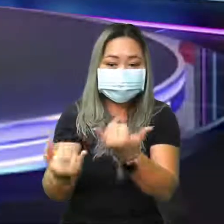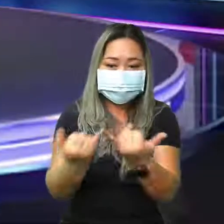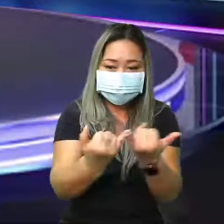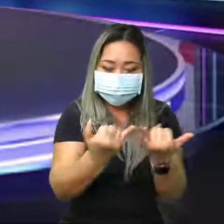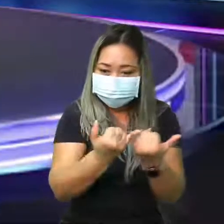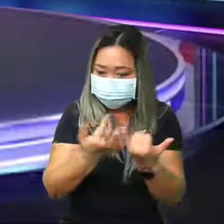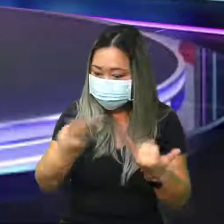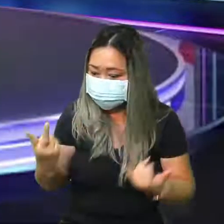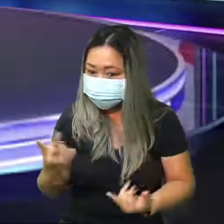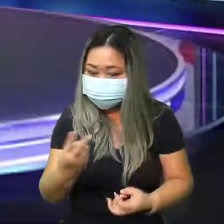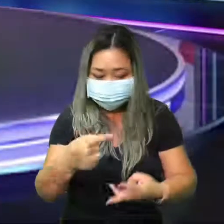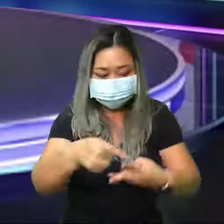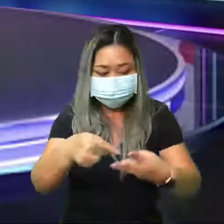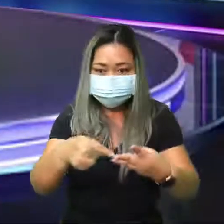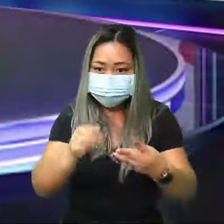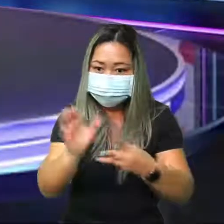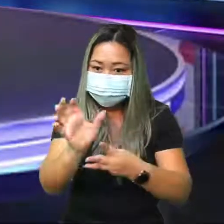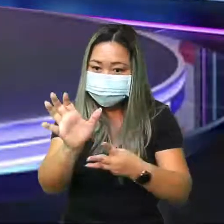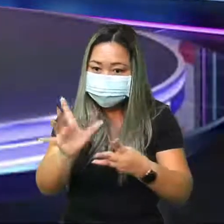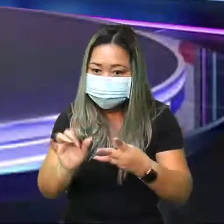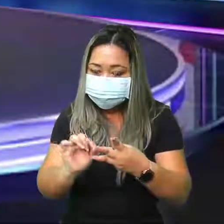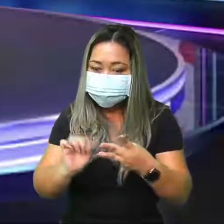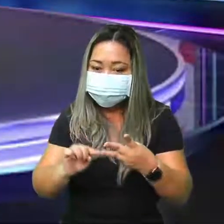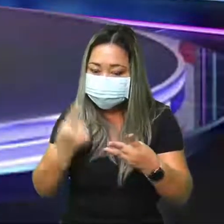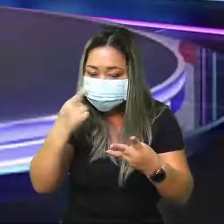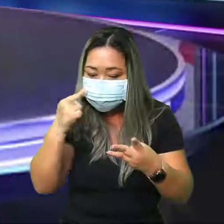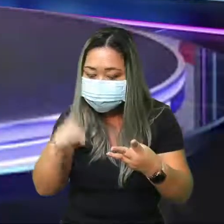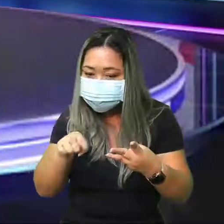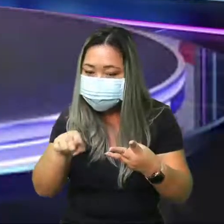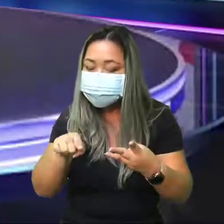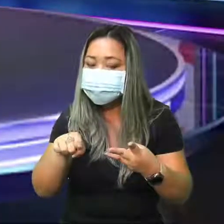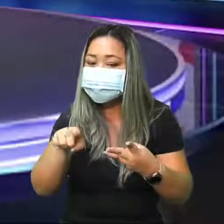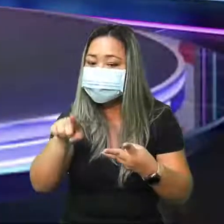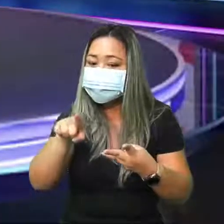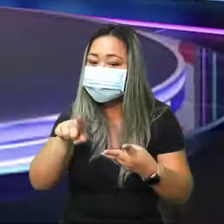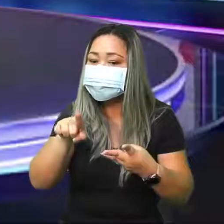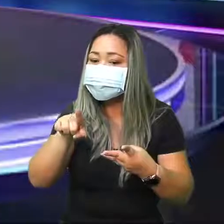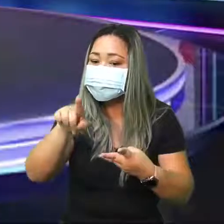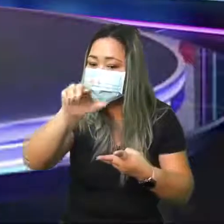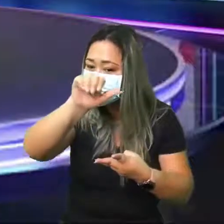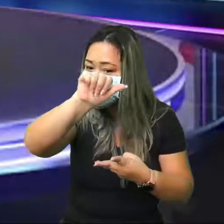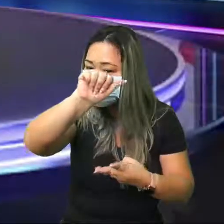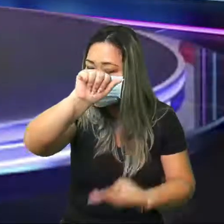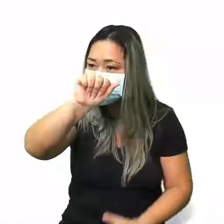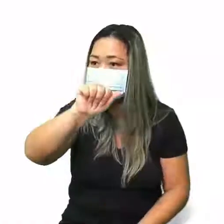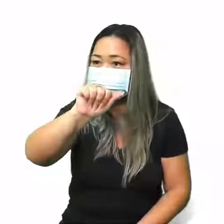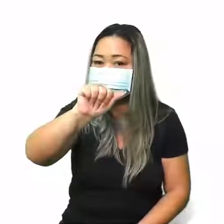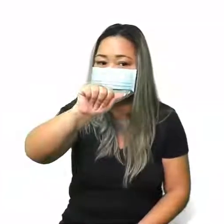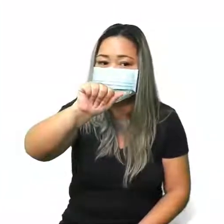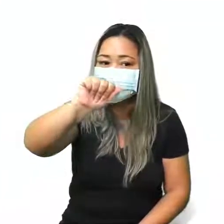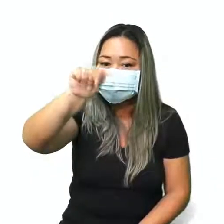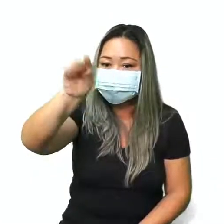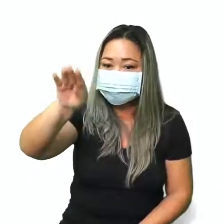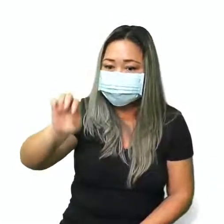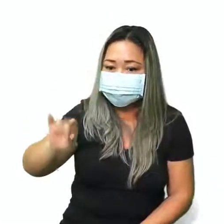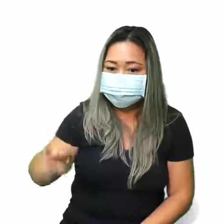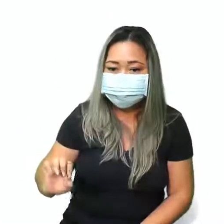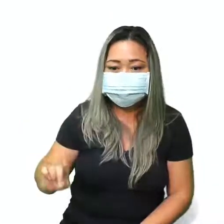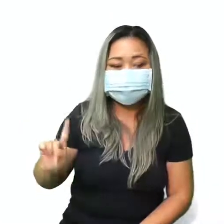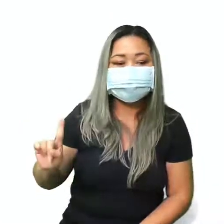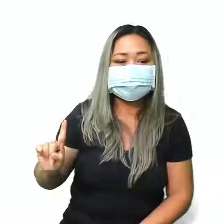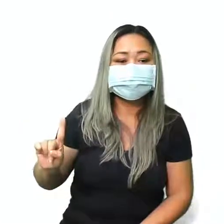semelhantes entre essas três espécies, então, quando a gente olha para a alternativa de A a E, bota lá para a gente